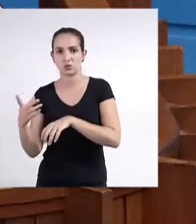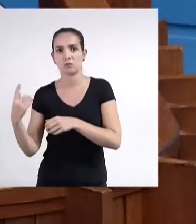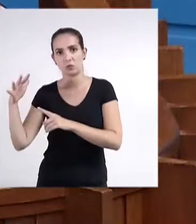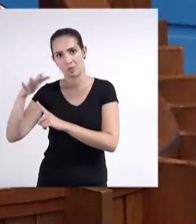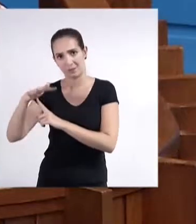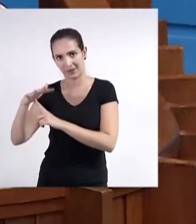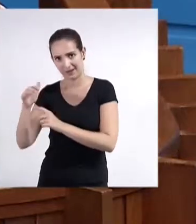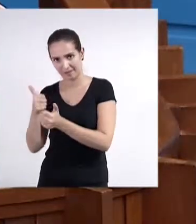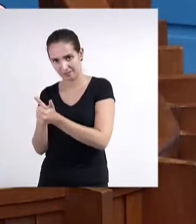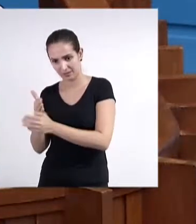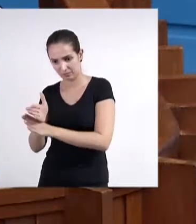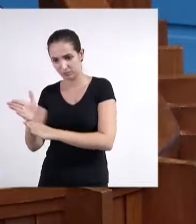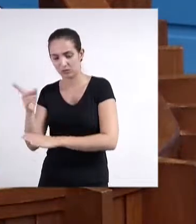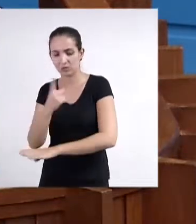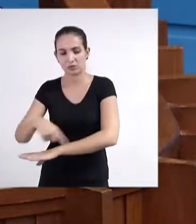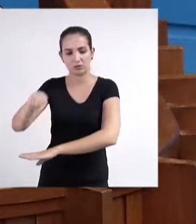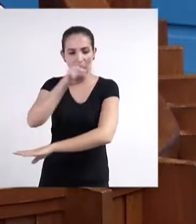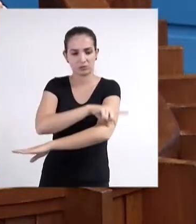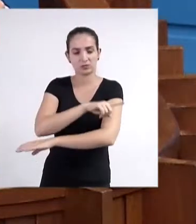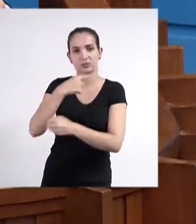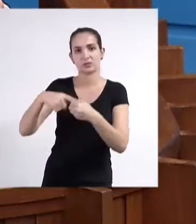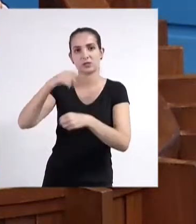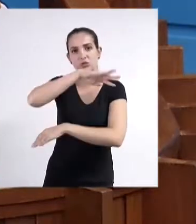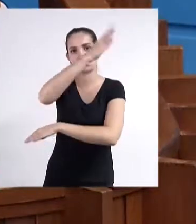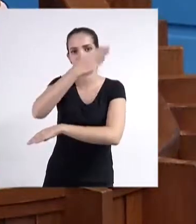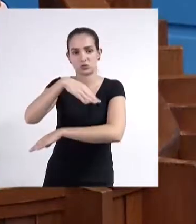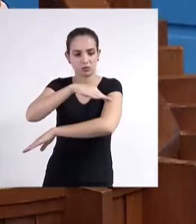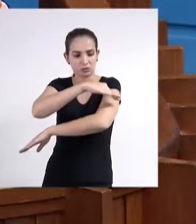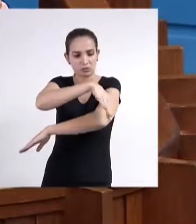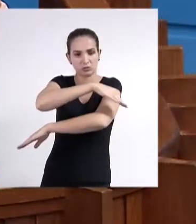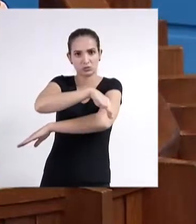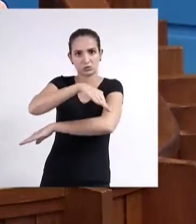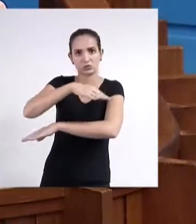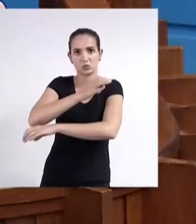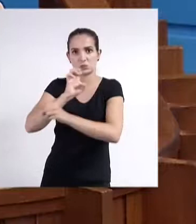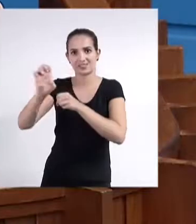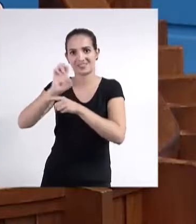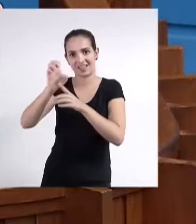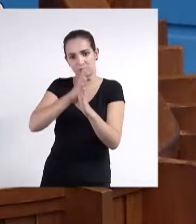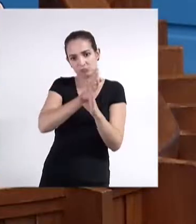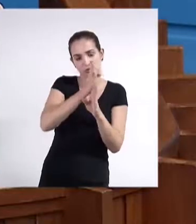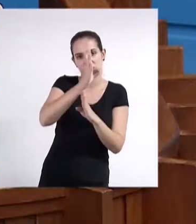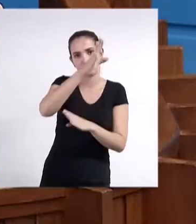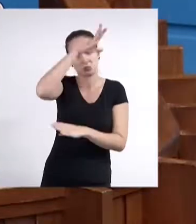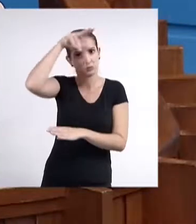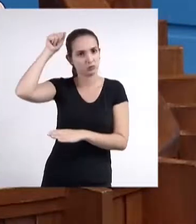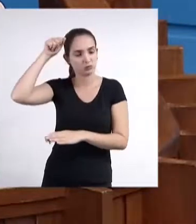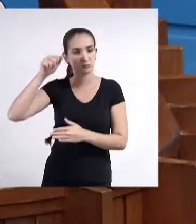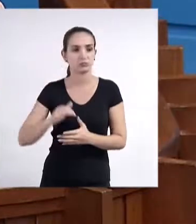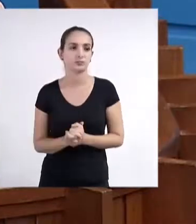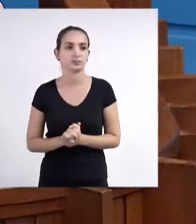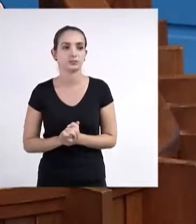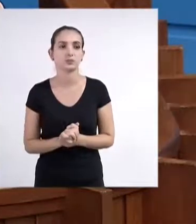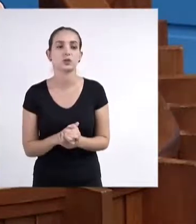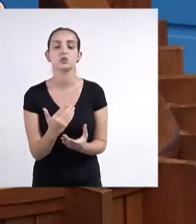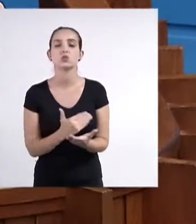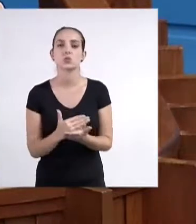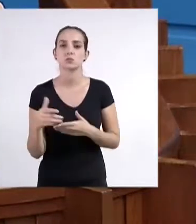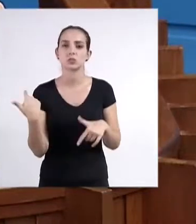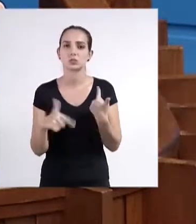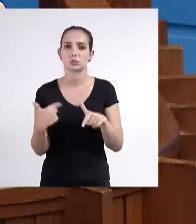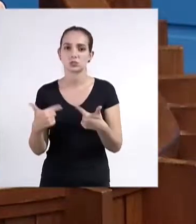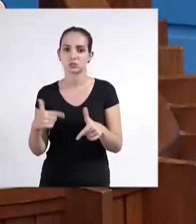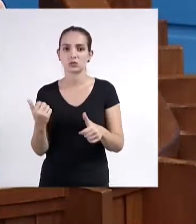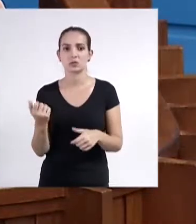e término em Sonora, na divisa com o estado de Mato Grosso. Pelo contrato de concessão, que tem 30 anos de duração e início da operação em